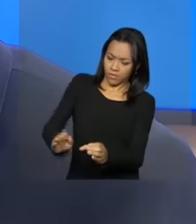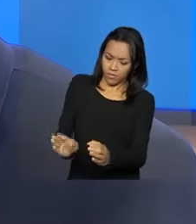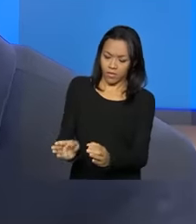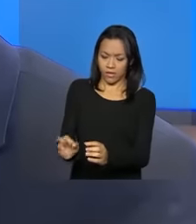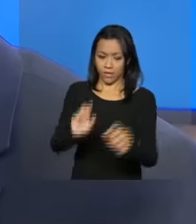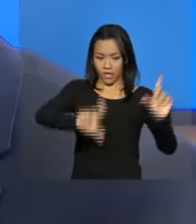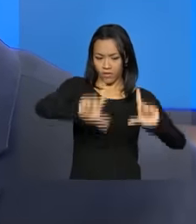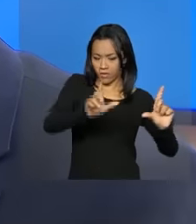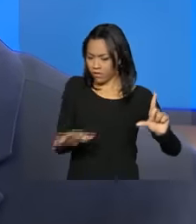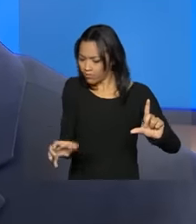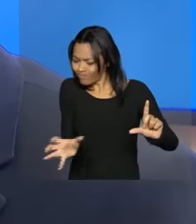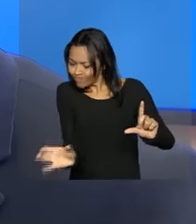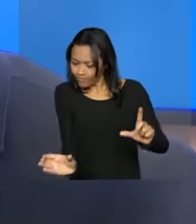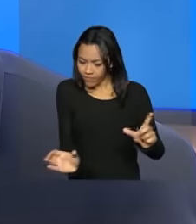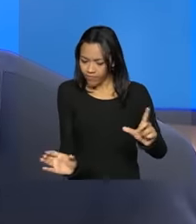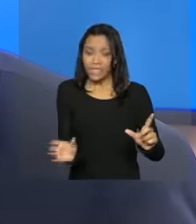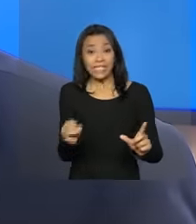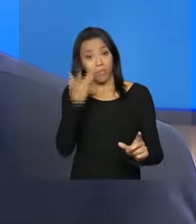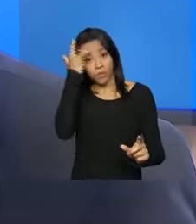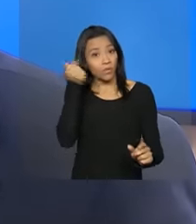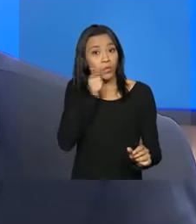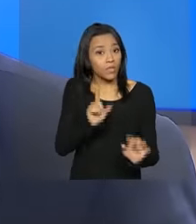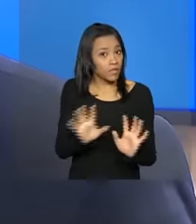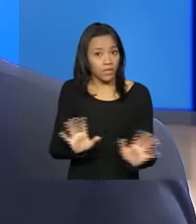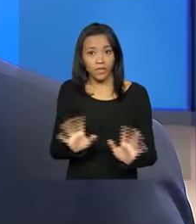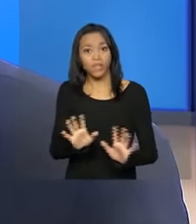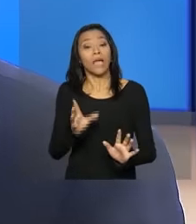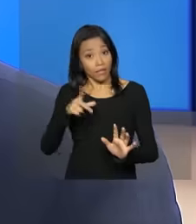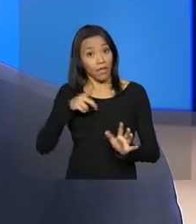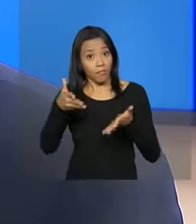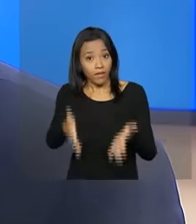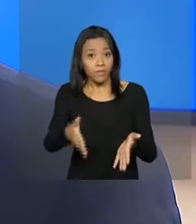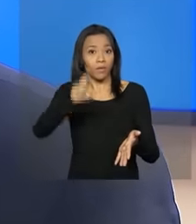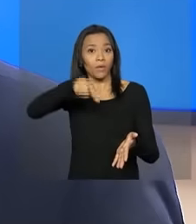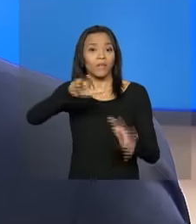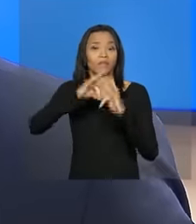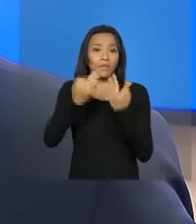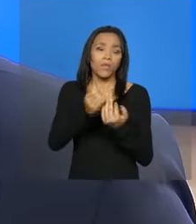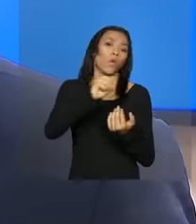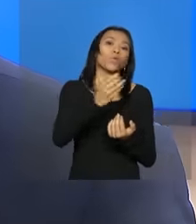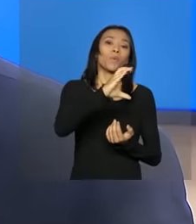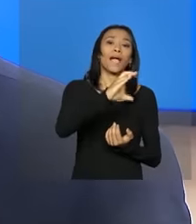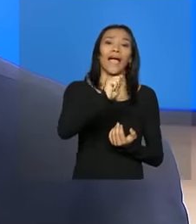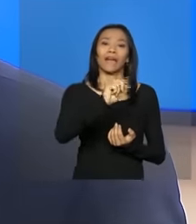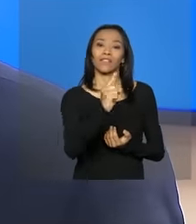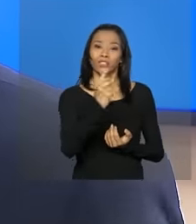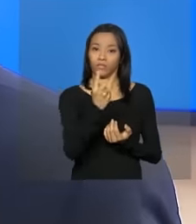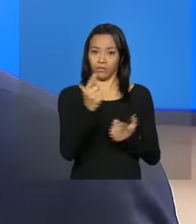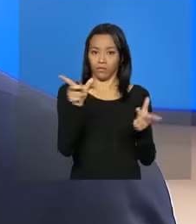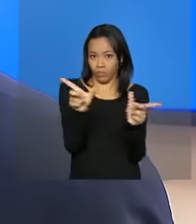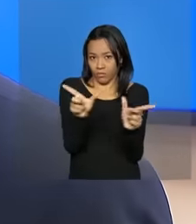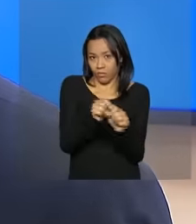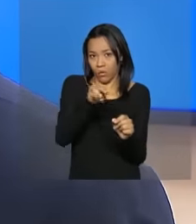se aquela pessoa não for beneficiária de fato eh do Bolsa Família ou do cadastro único e não tiver direito ao conversor